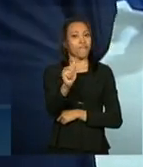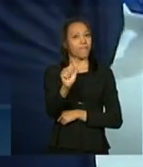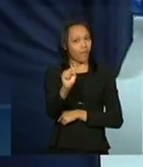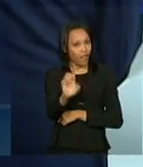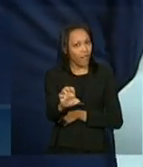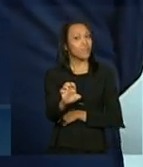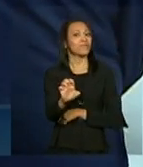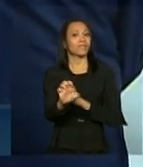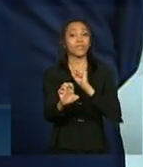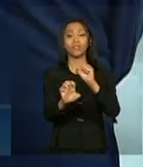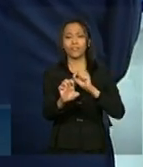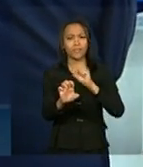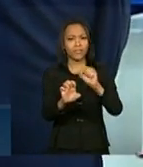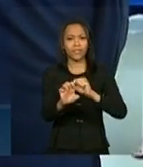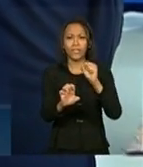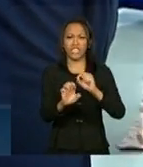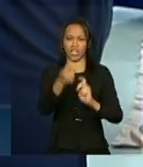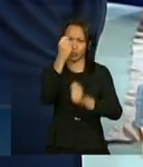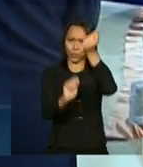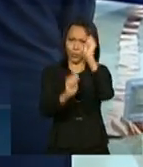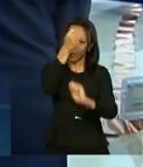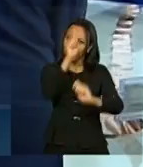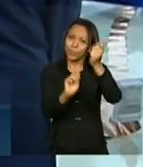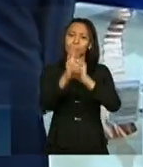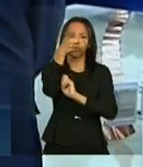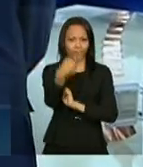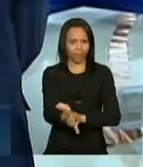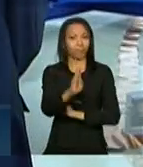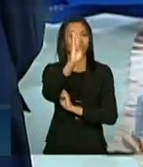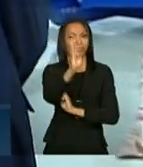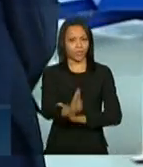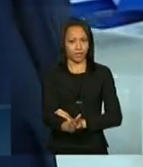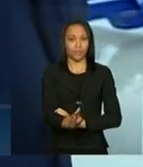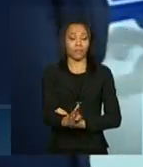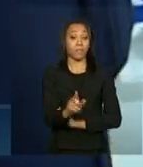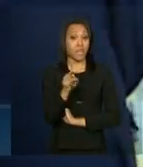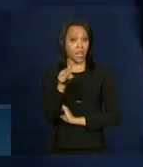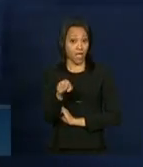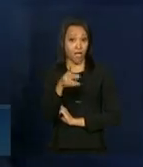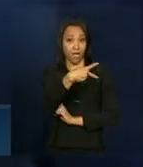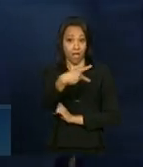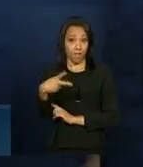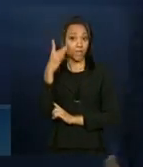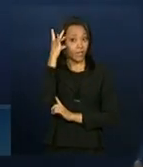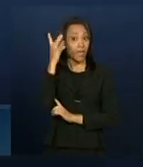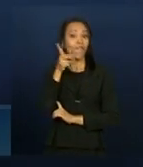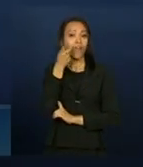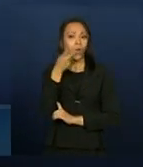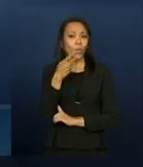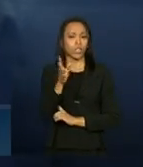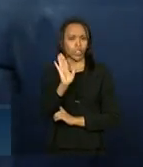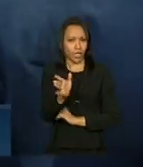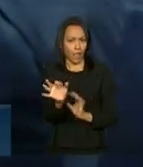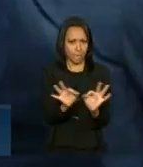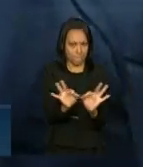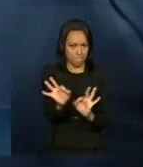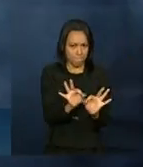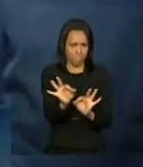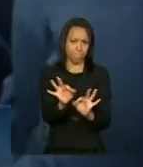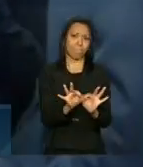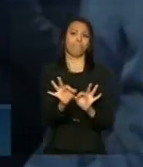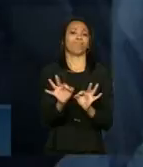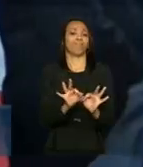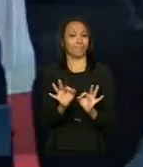nova fase da indústria brasileira e, segundo ela, está mais preparada